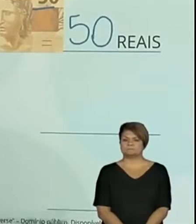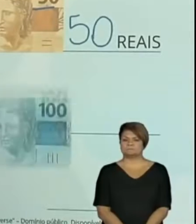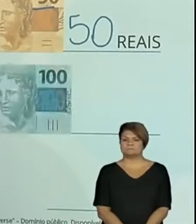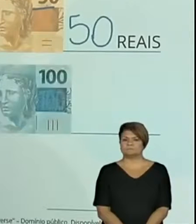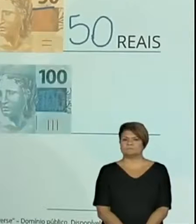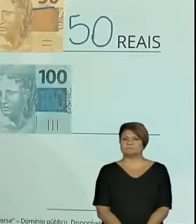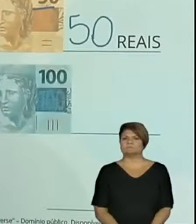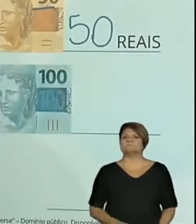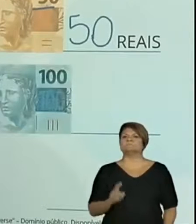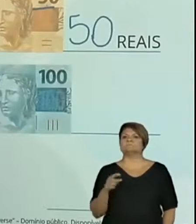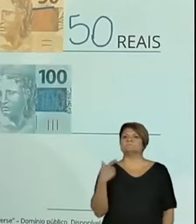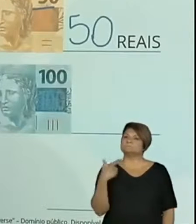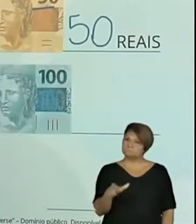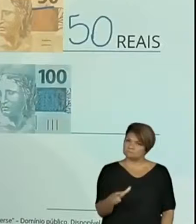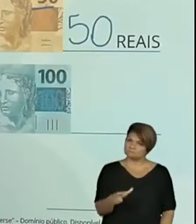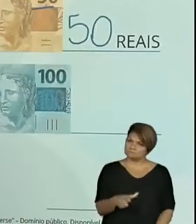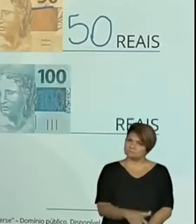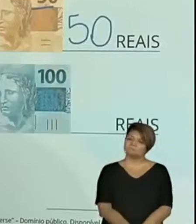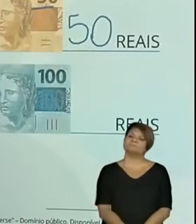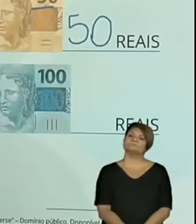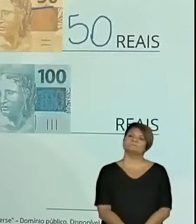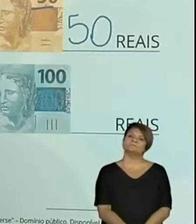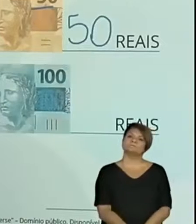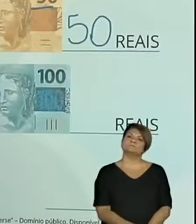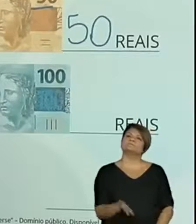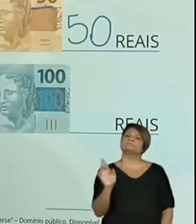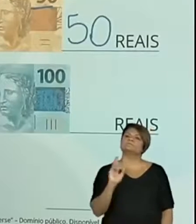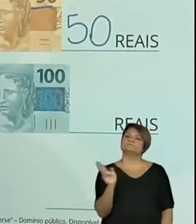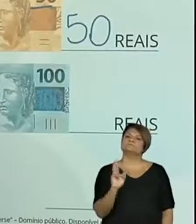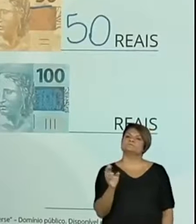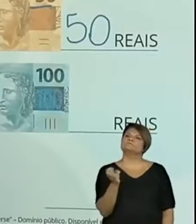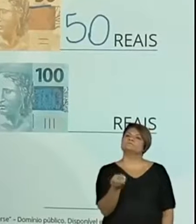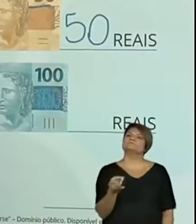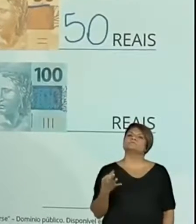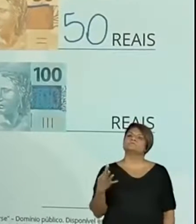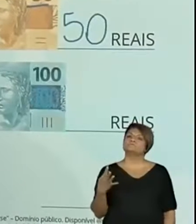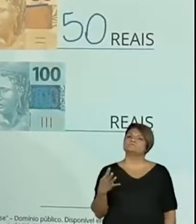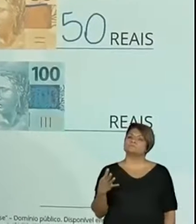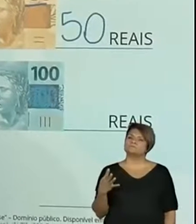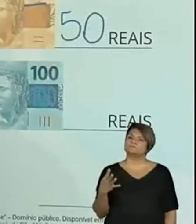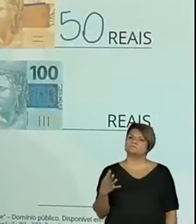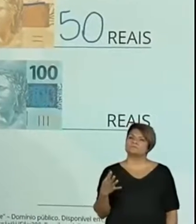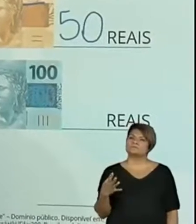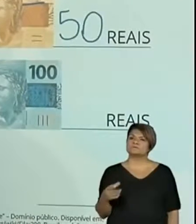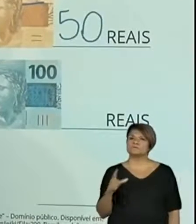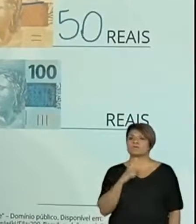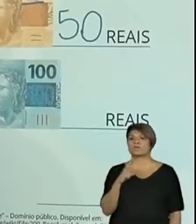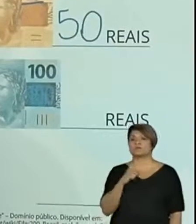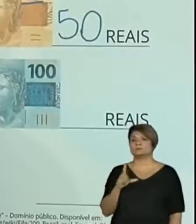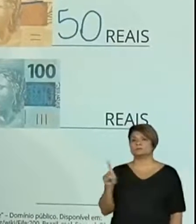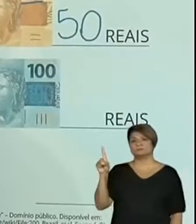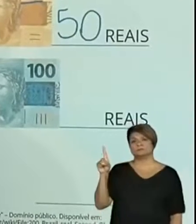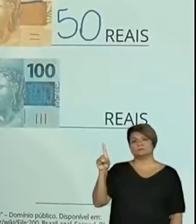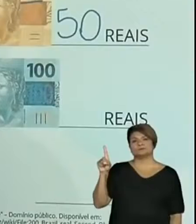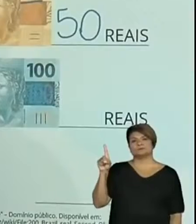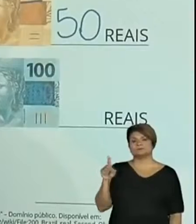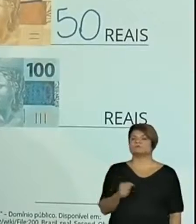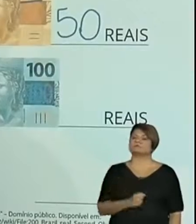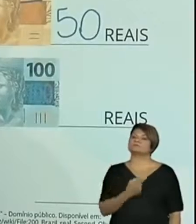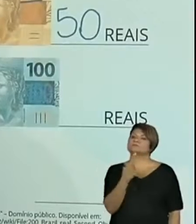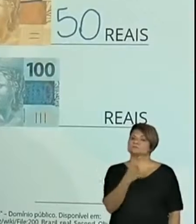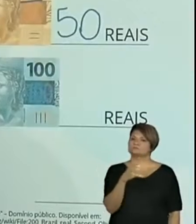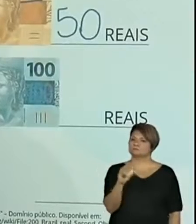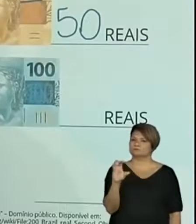A próxima nota que aparece, quantos reais eu tenho ali nessa nota?